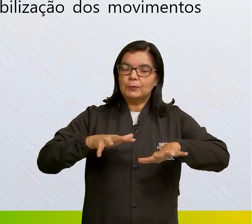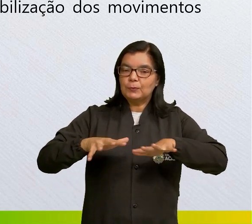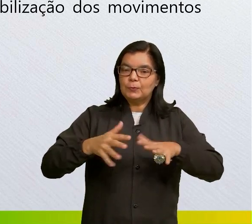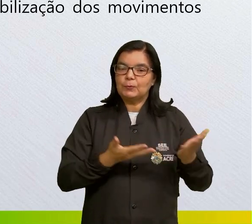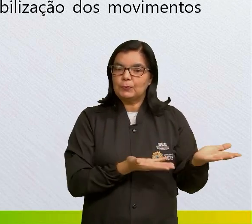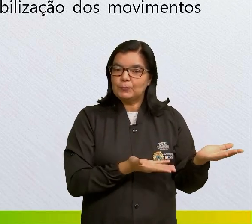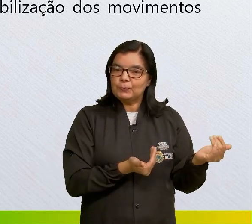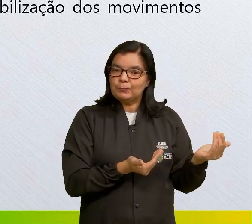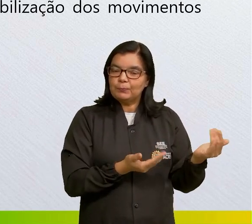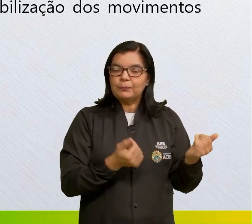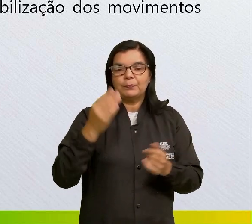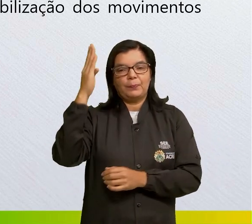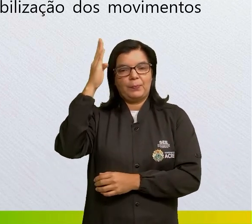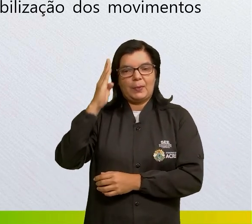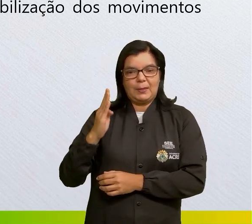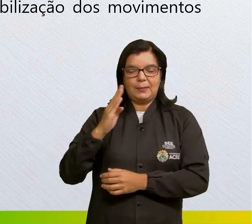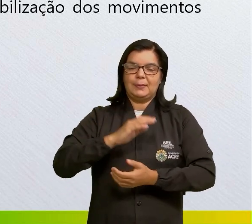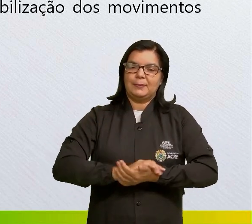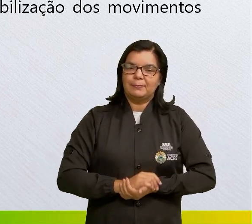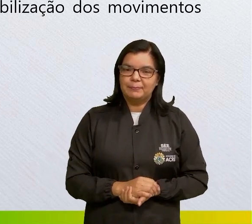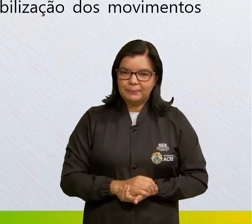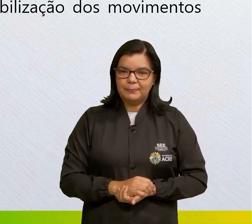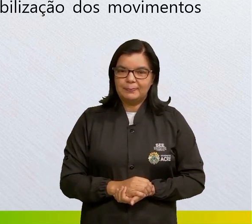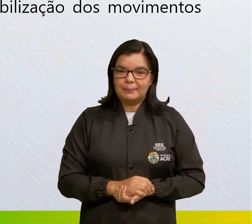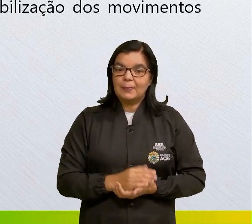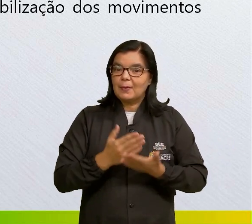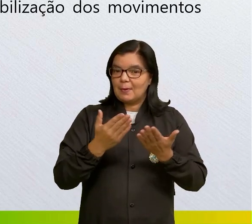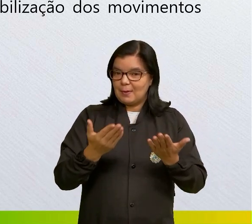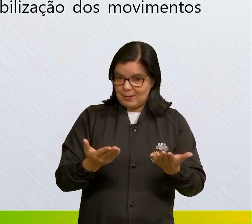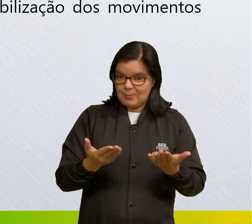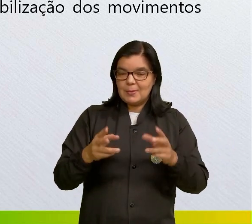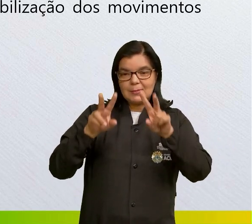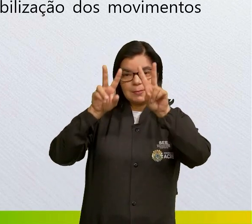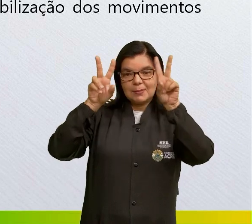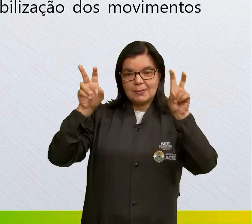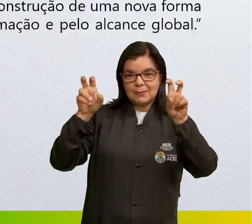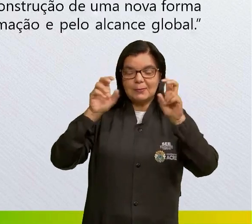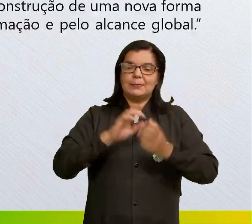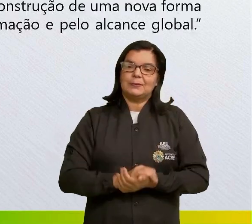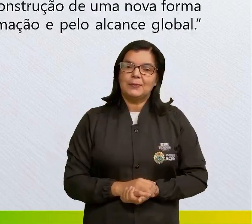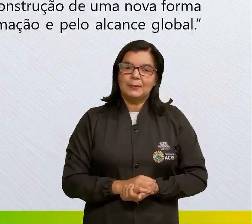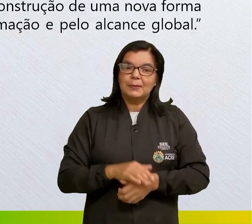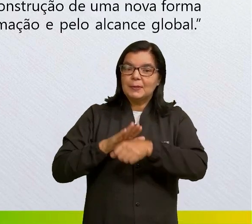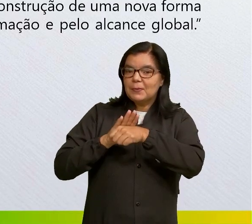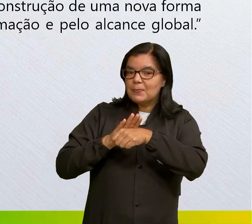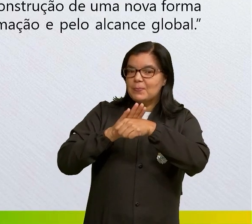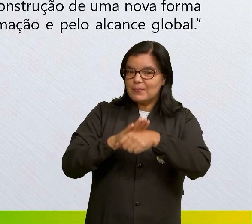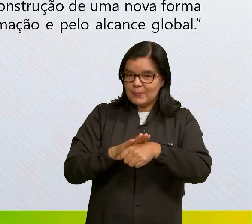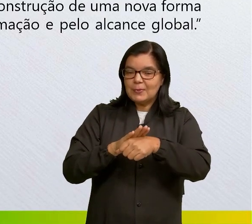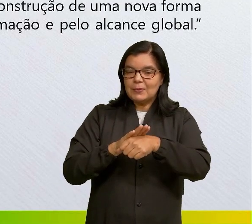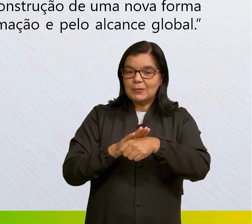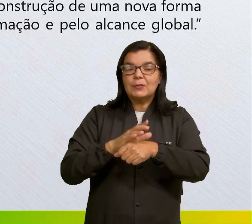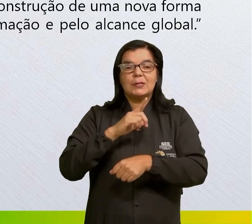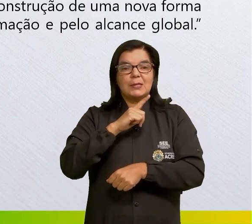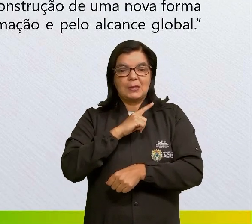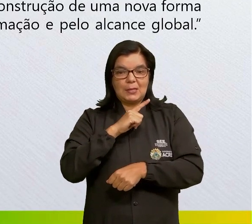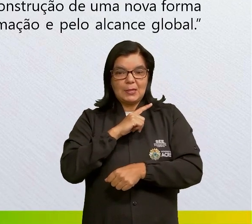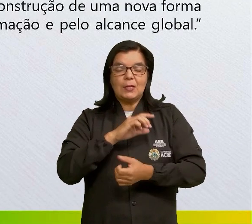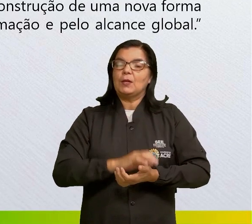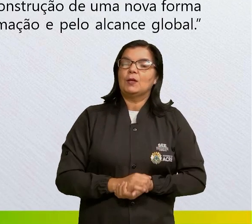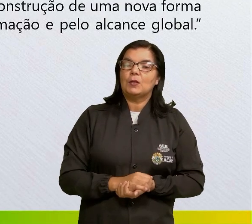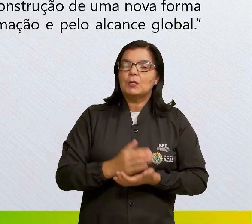movimentos juvenis no Brasil. Esse é o tema. E para ajudar você, nós temos